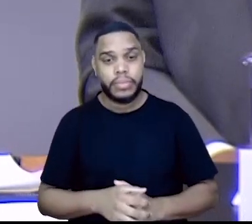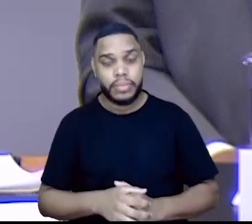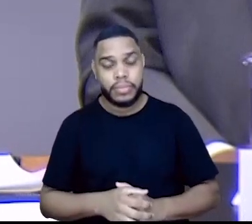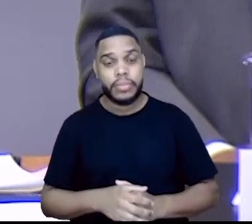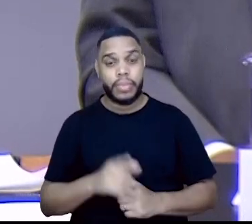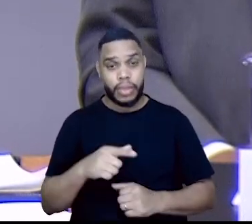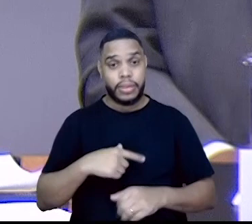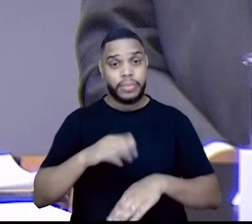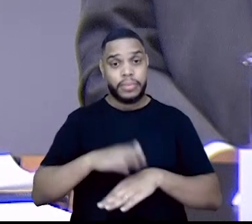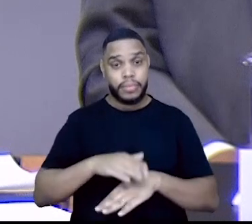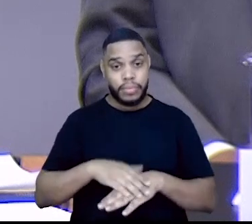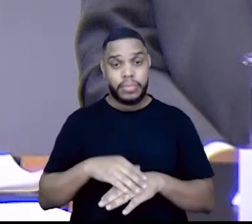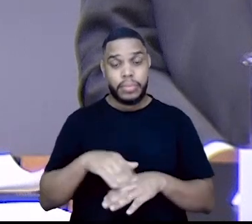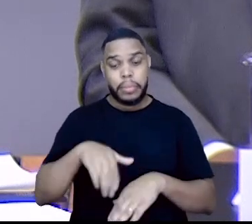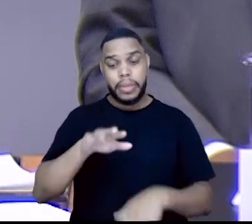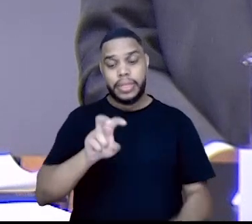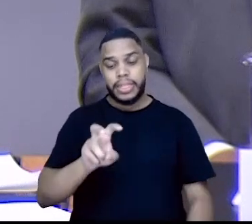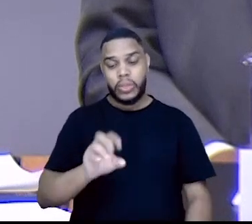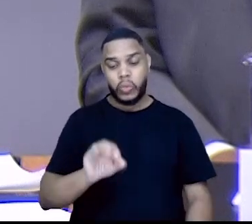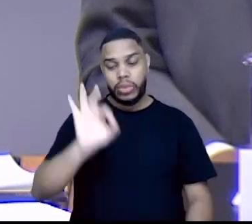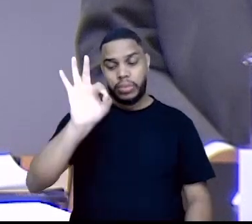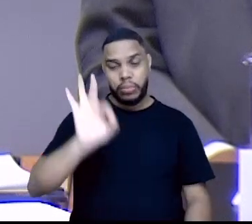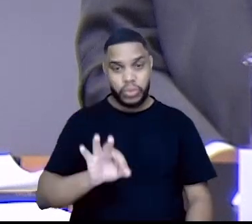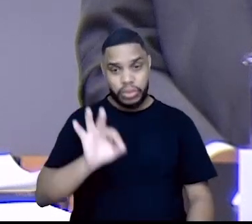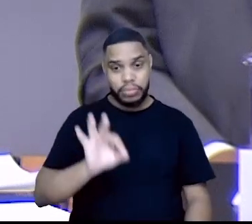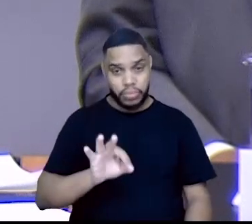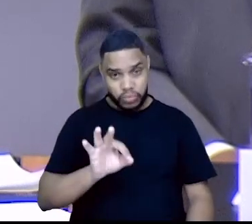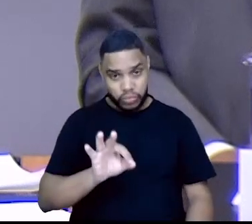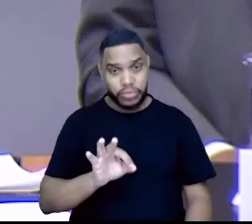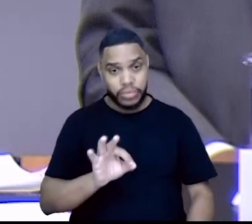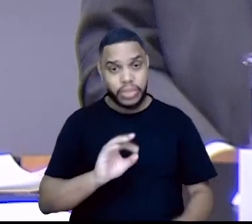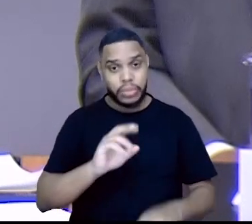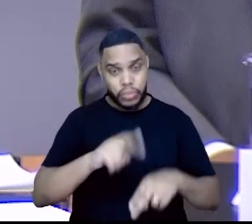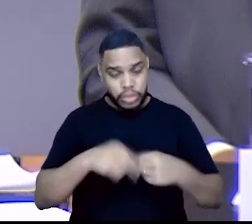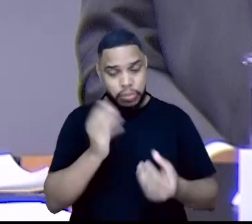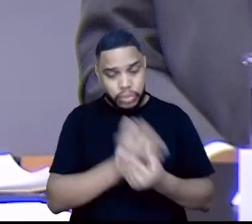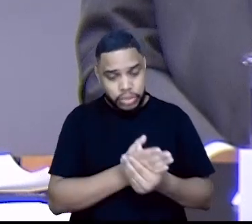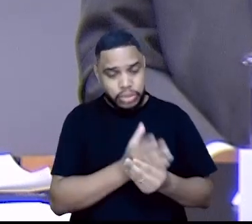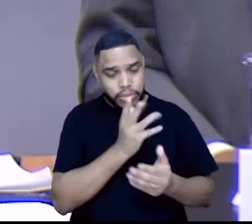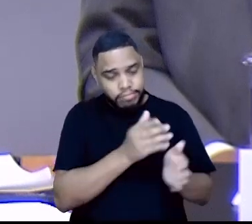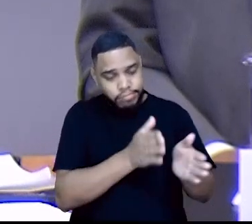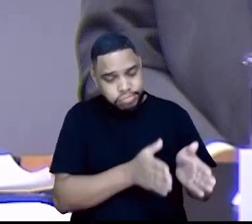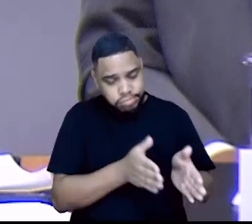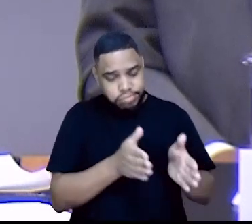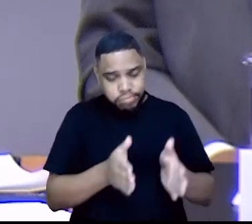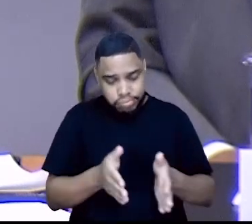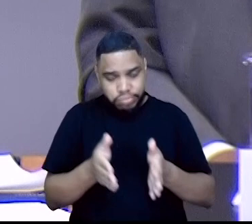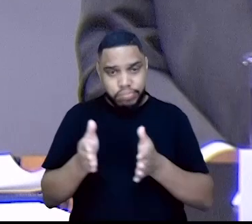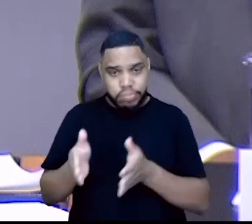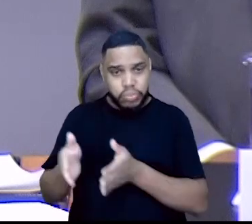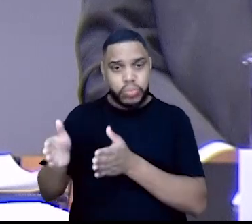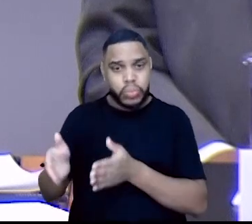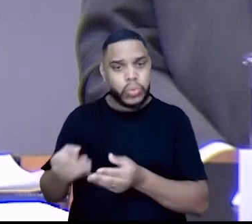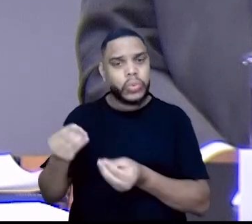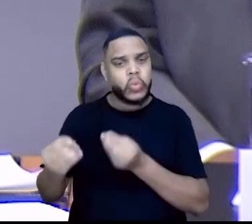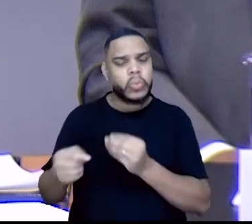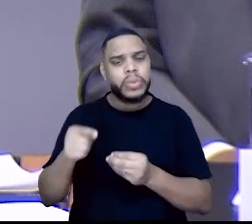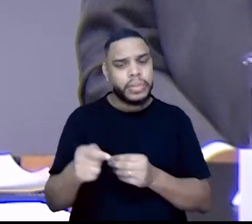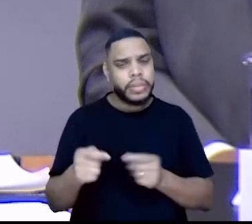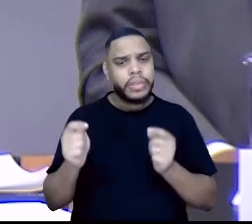de mais de 50% da litigiosidade, com uma característica que potencializa